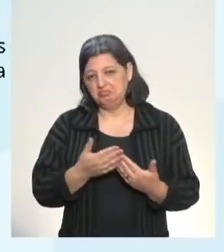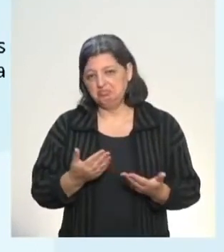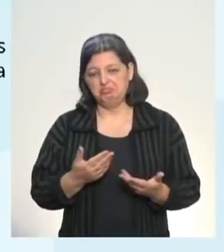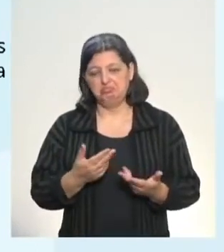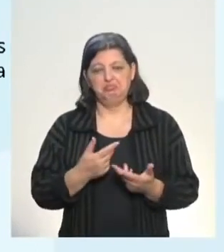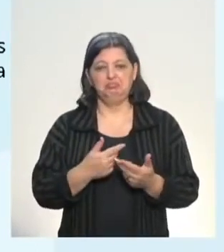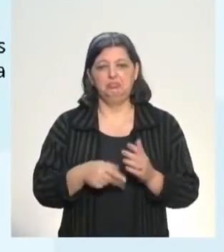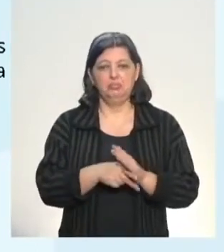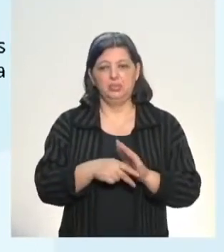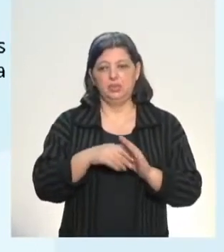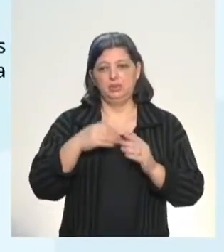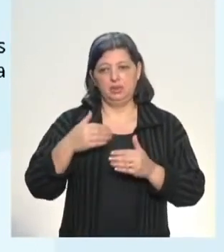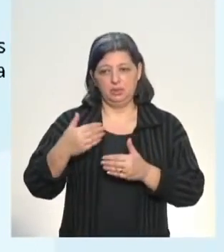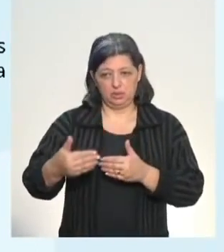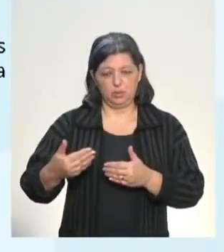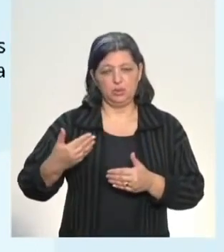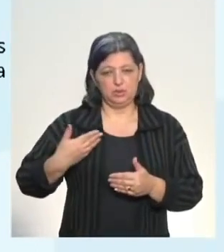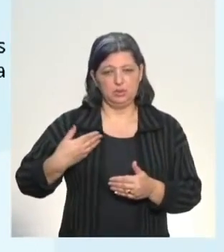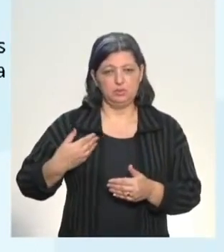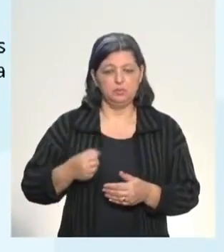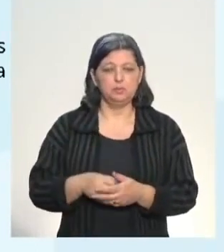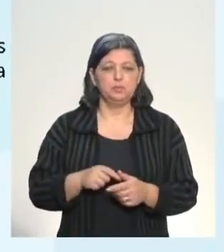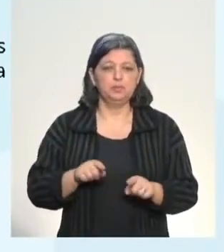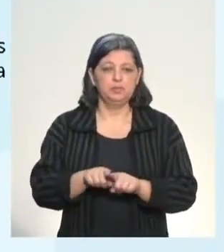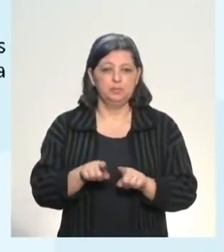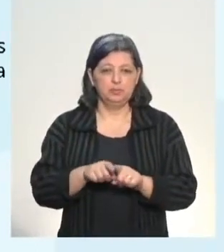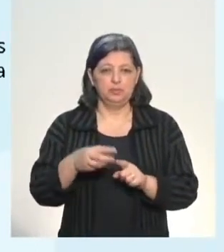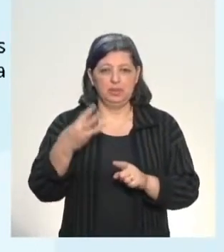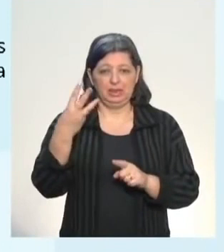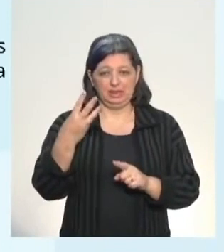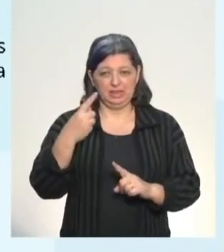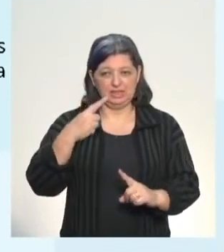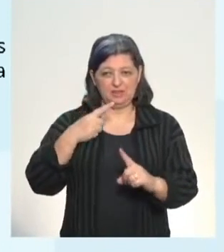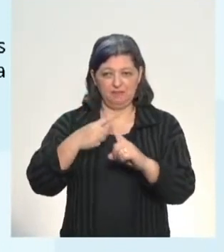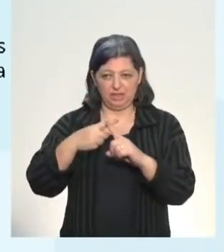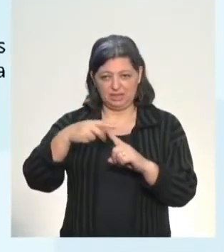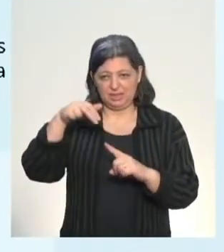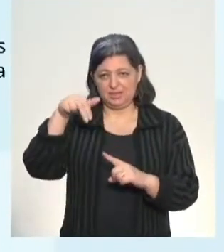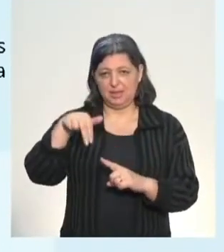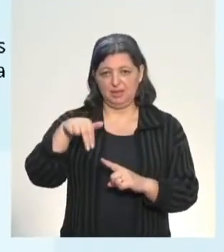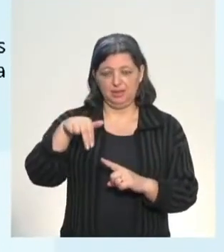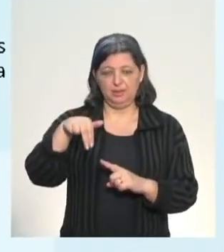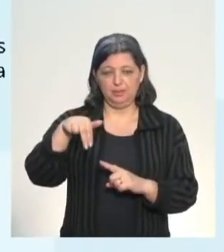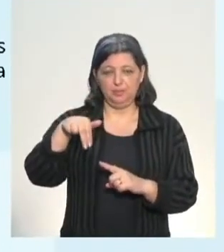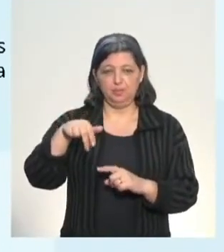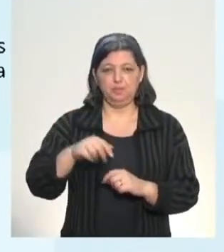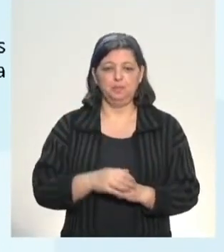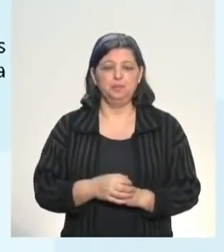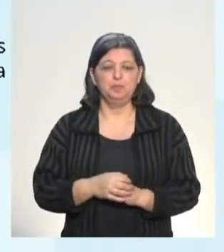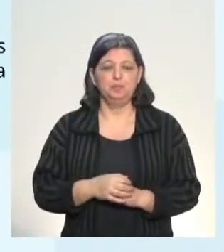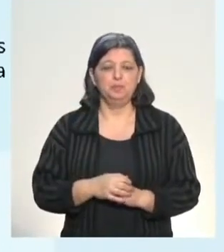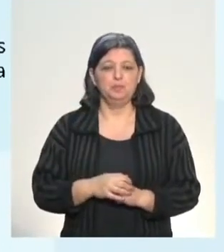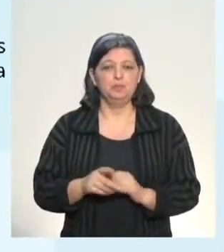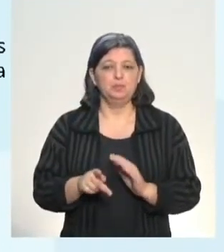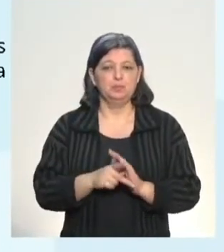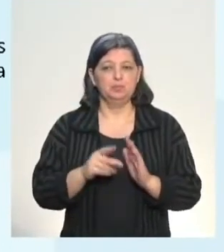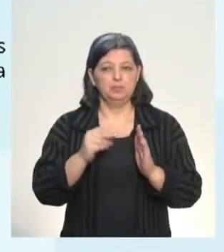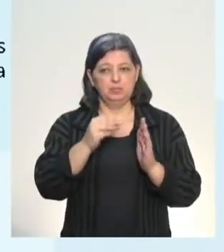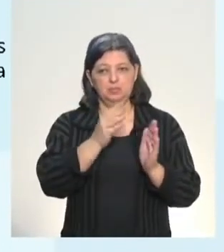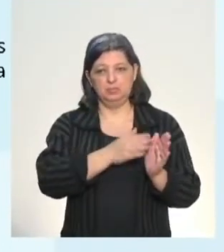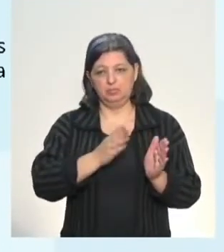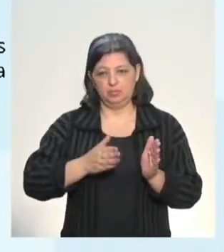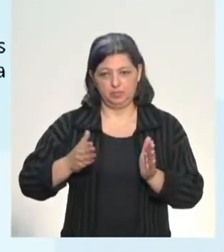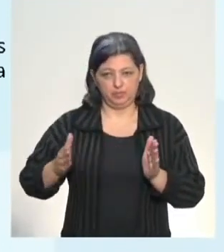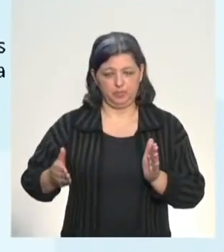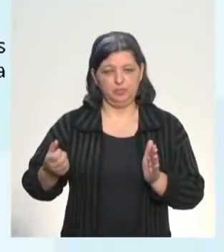dessa sequência, será dado por quem? 3 vezes o N. Lembrando que esse N aí, o que é? A posição que o termo ocupa